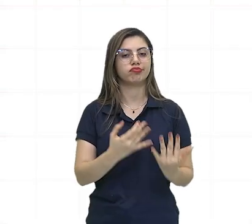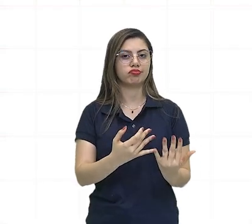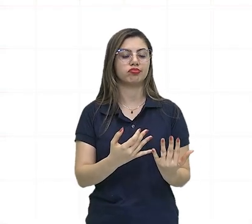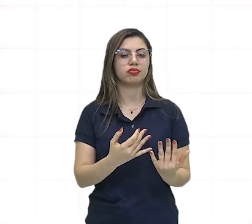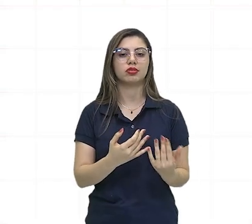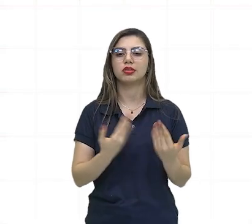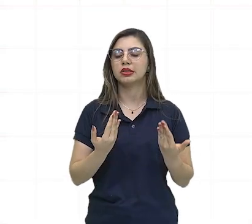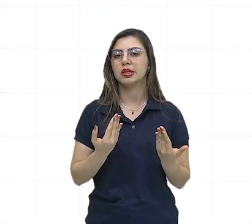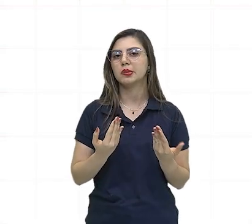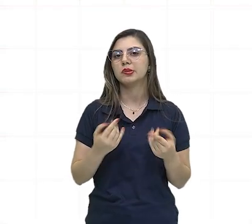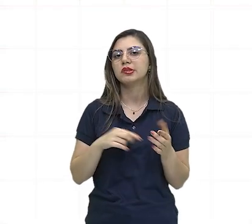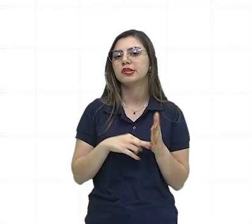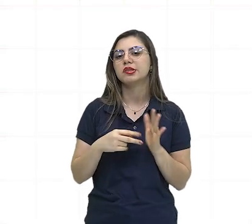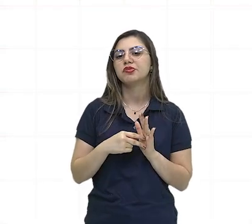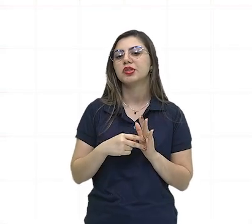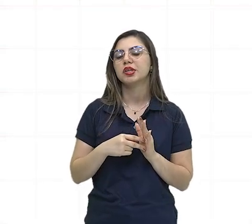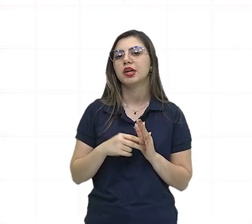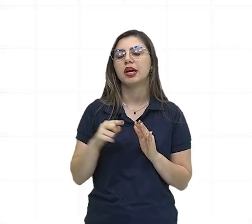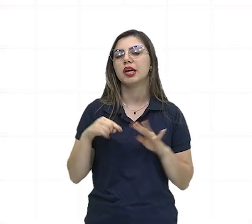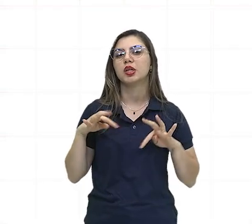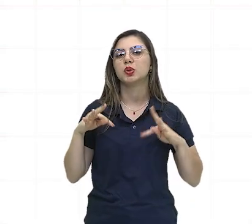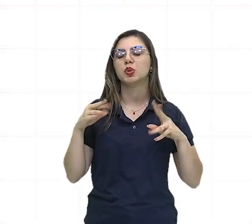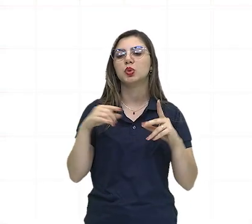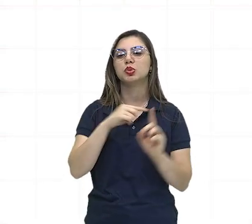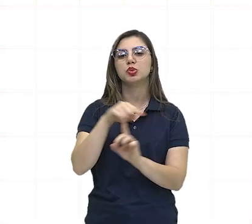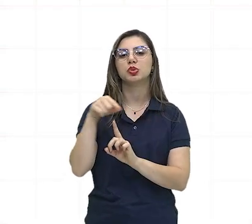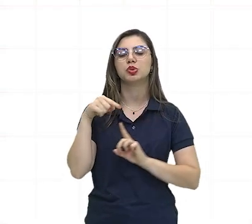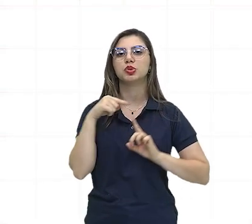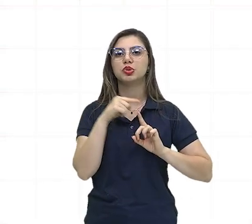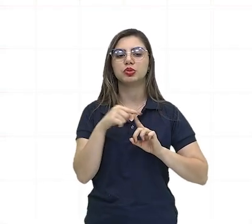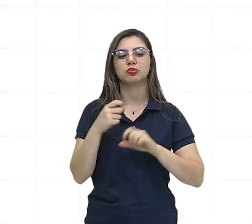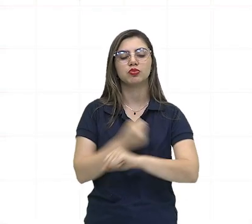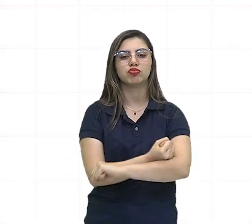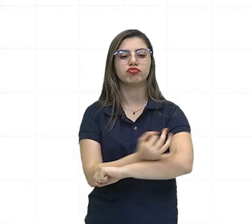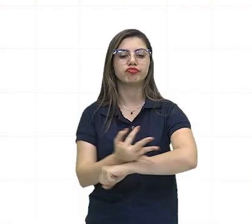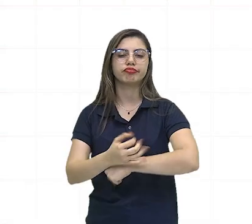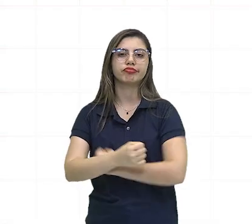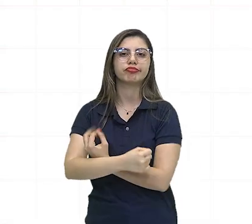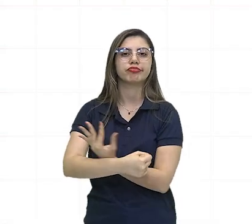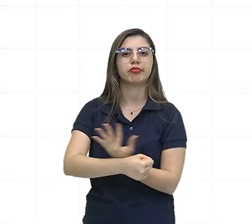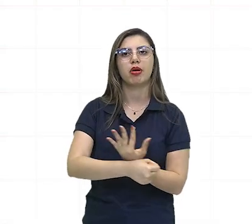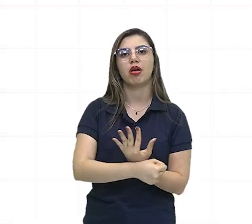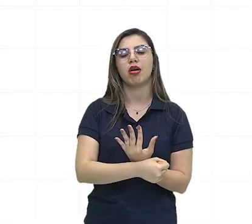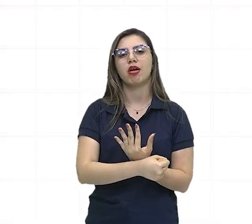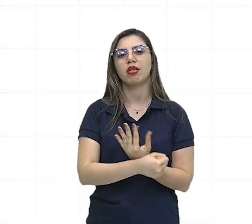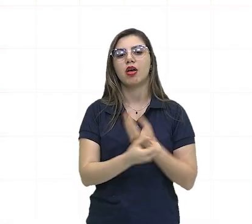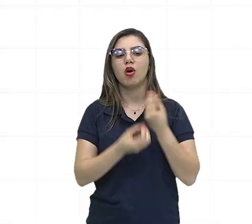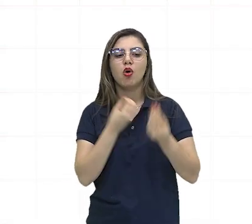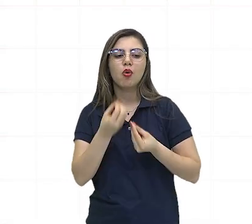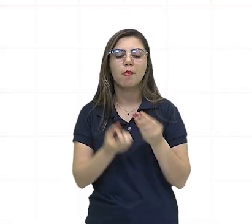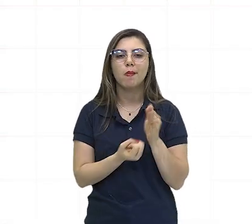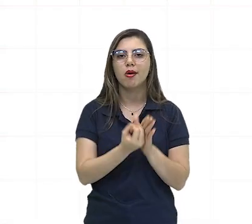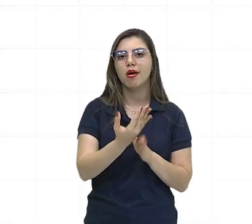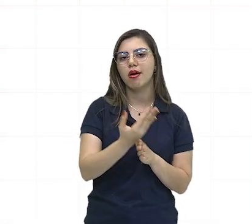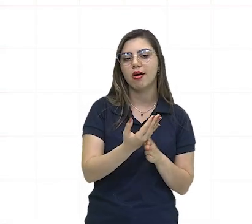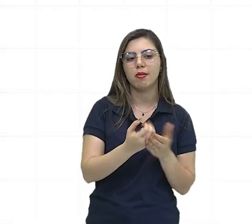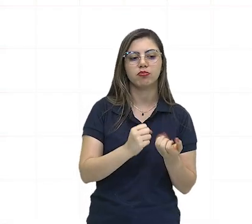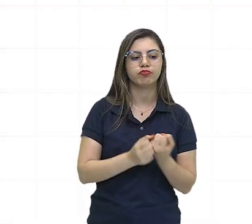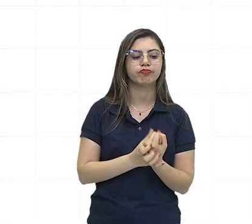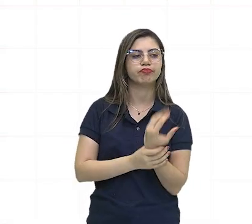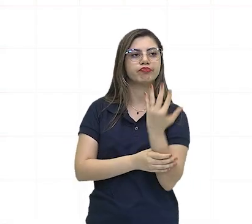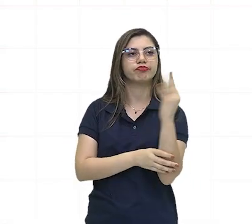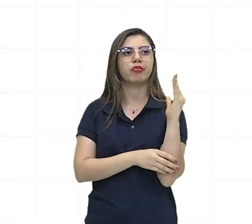ali todas as formas de cultivo de plantas, de produção de alimentos,